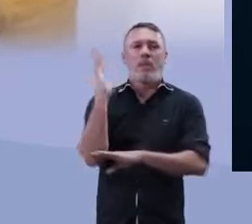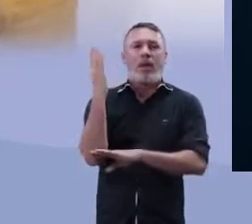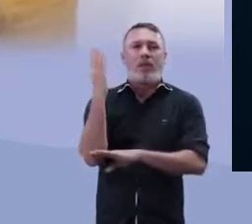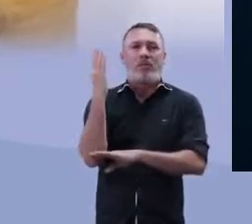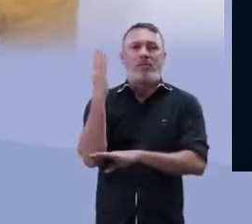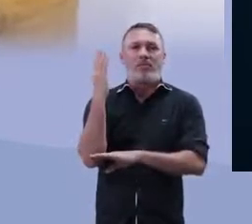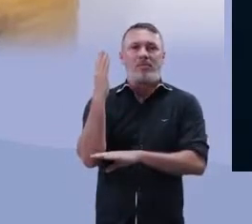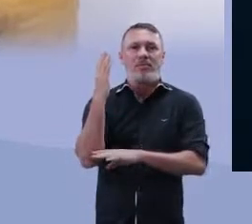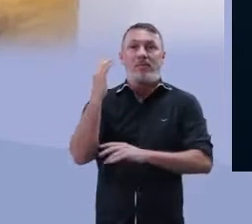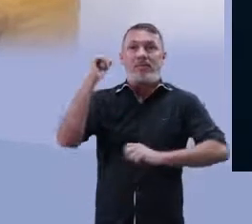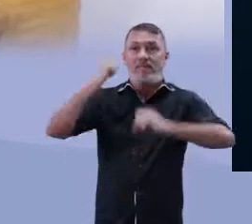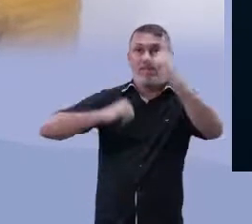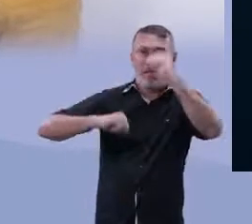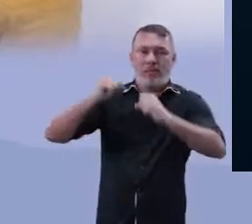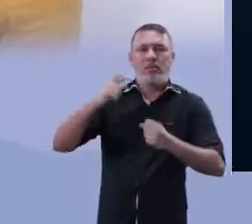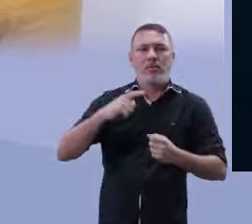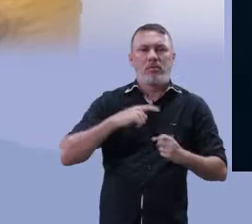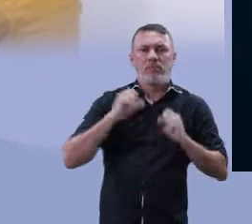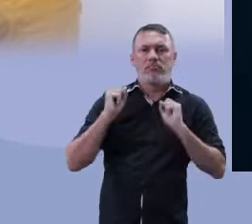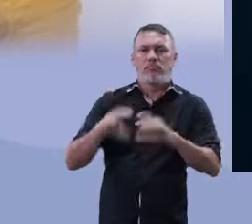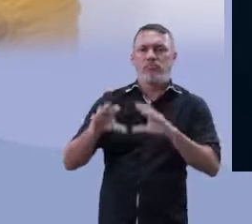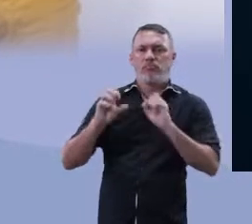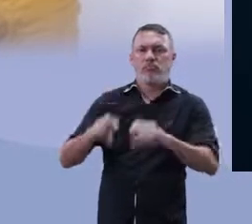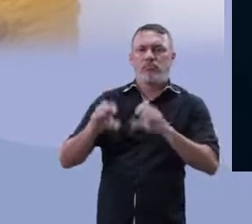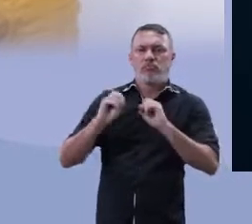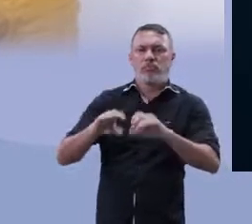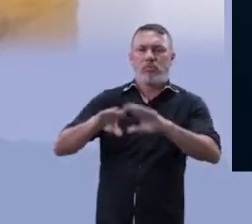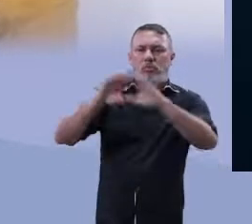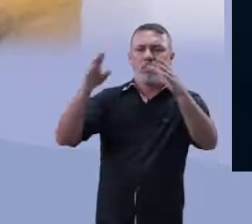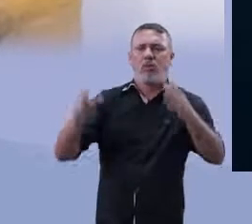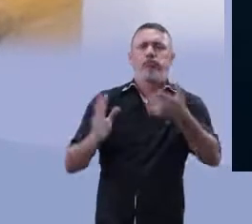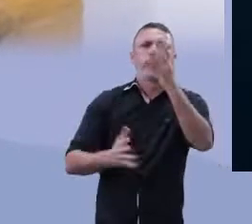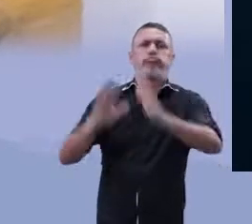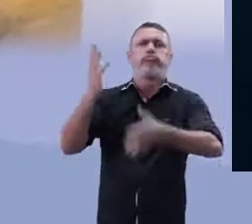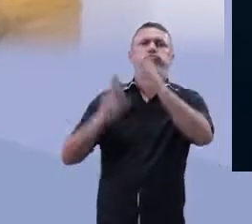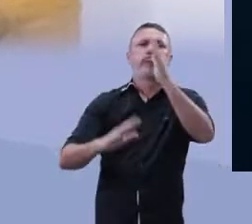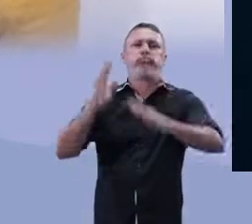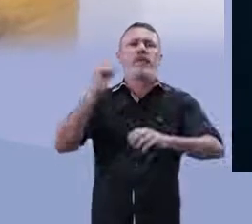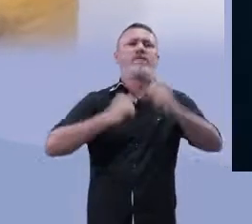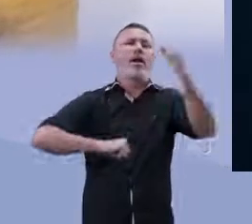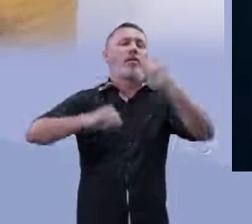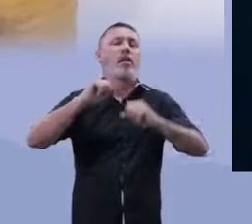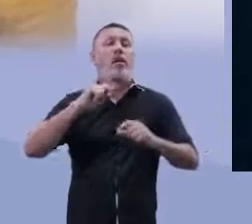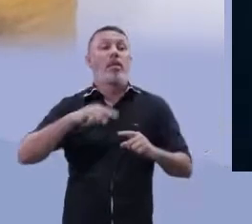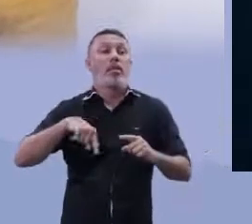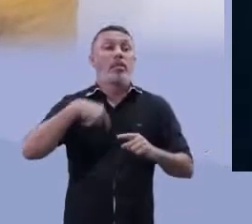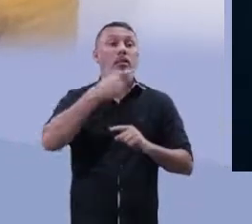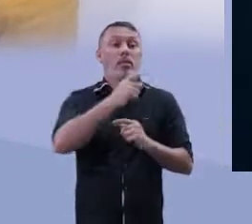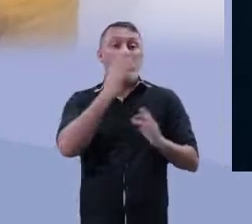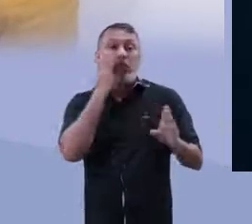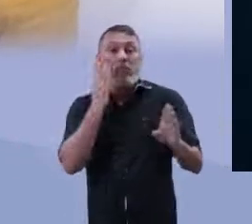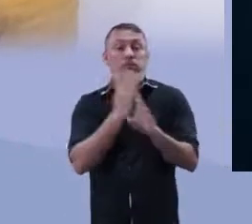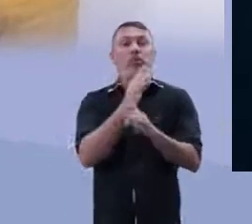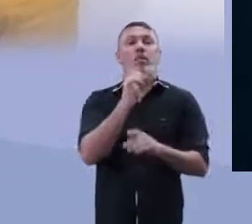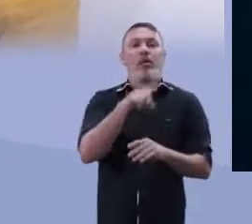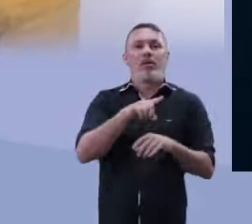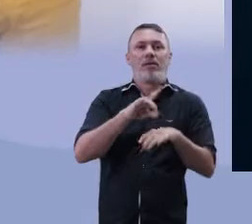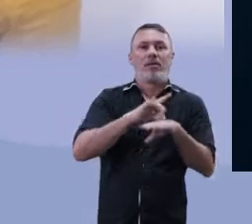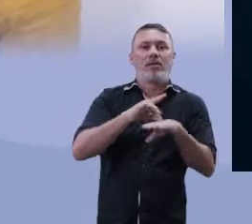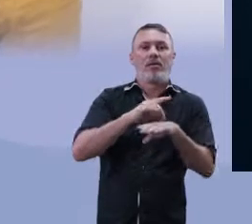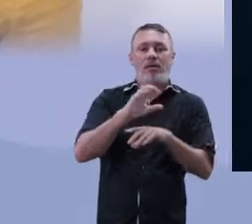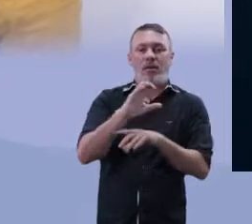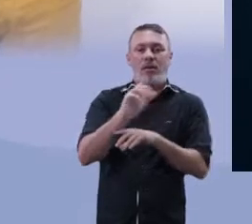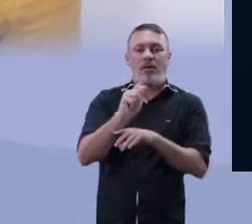base energética, mas logo depois a descoberta do carvão mineral. E aí, o carvão mineral fora, digamos assim, a